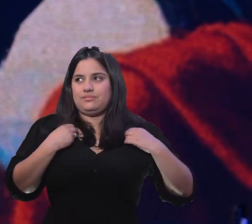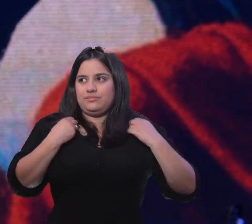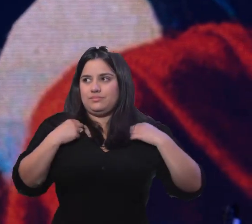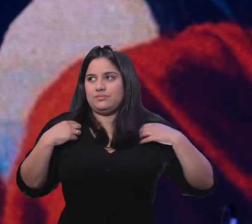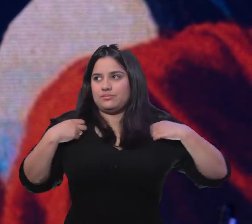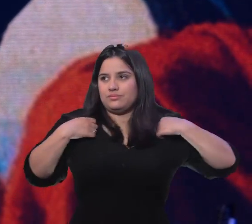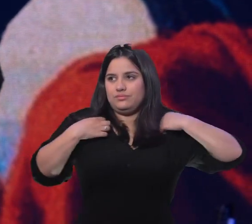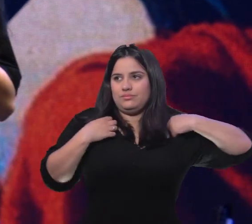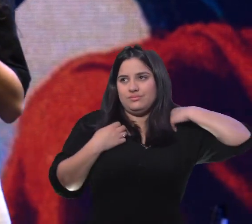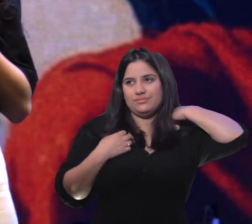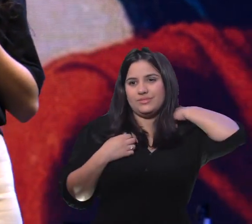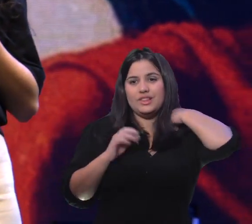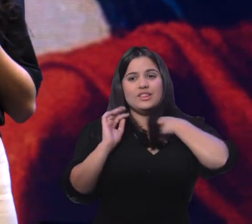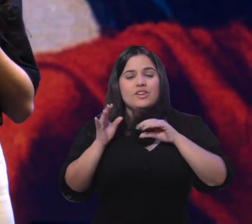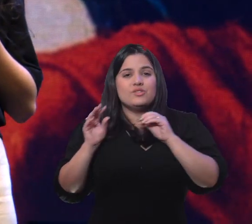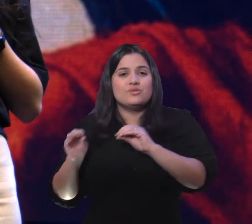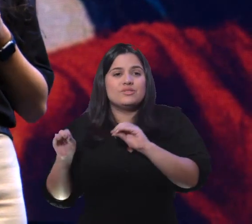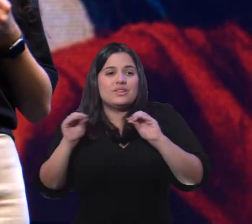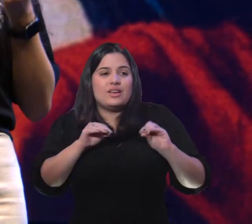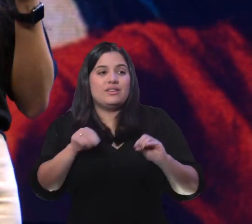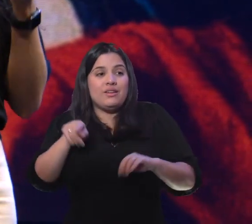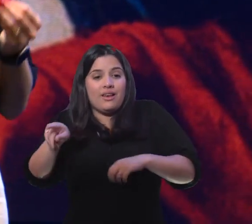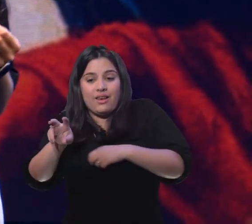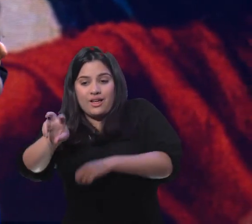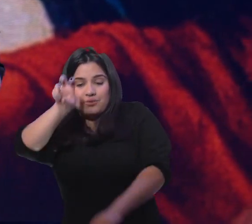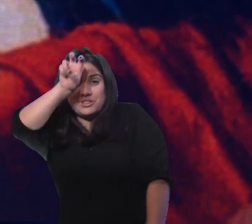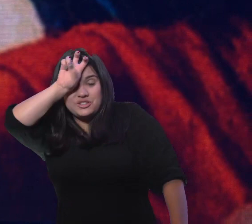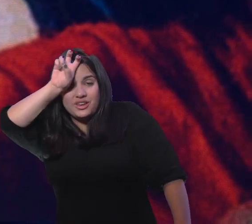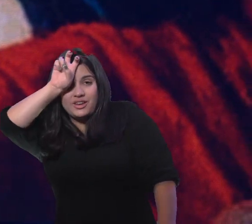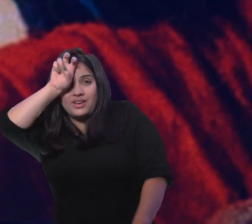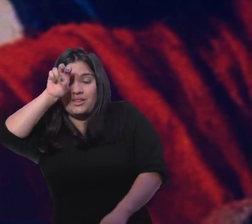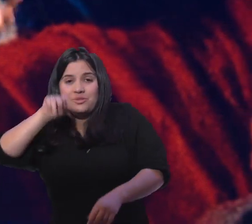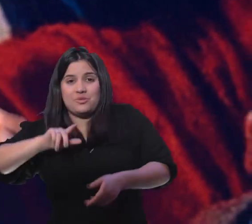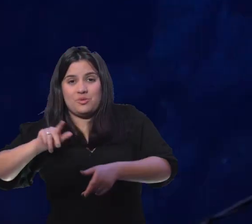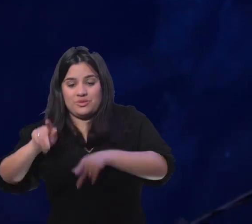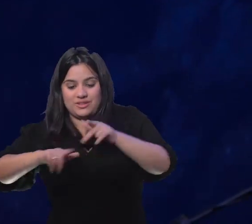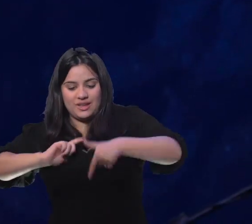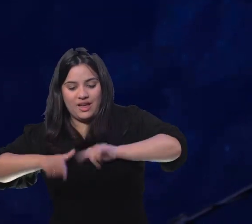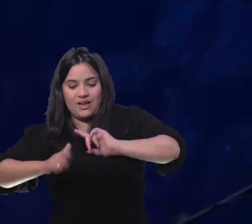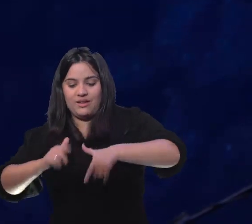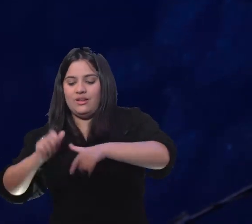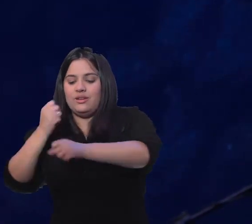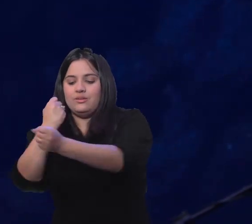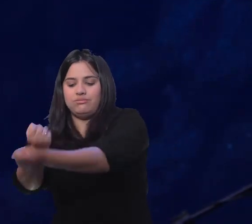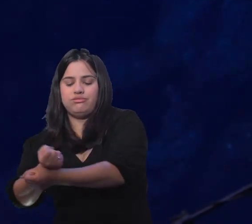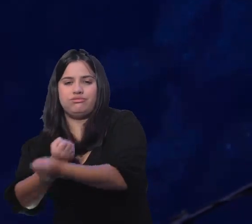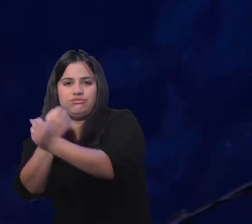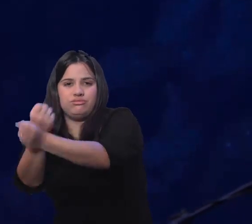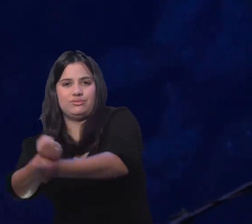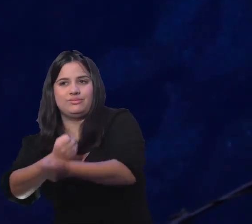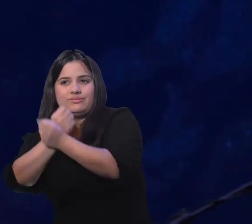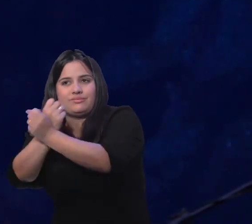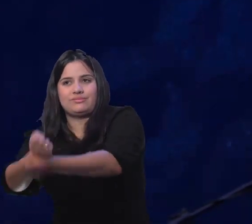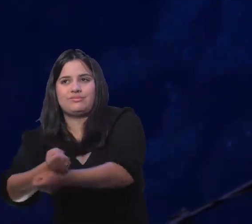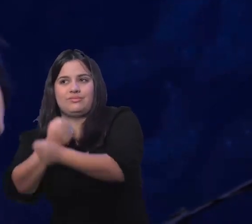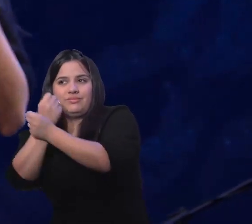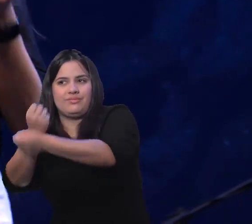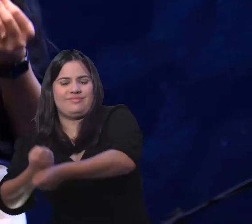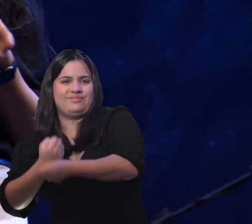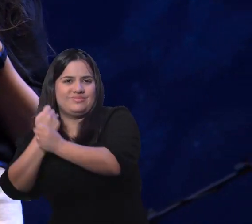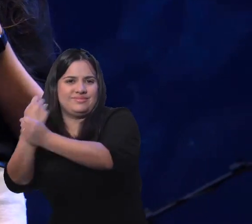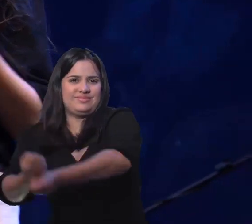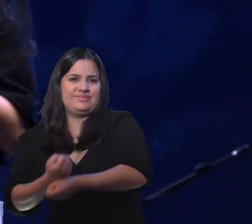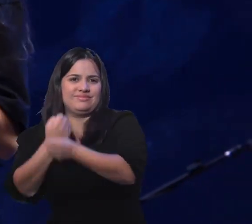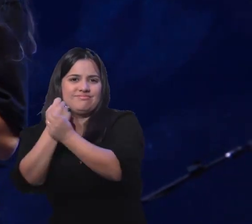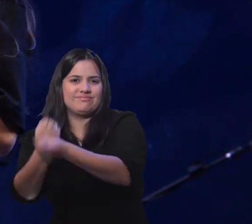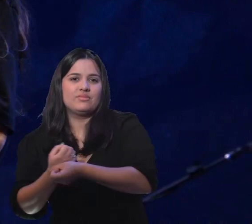de sair do Egito. Lá eles estavam sendo escravizados, eles estavam sendo forçados a um trabalho pesado, sendo que Deus